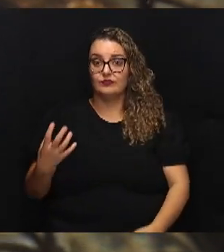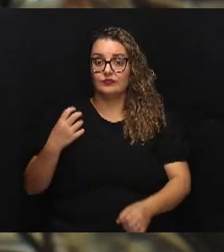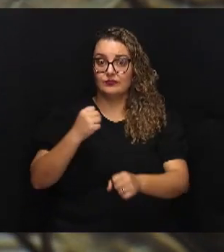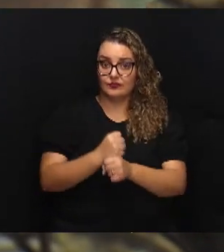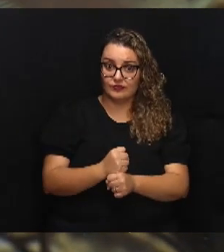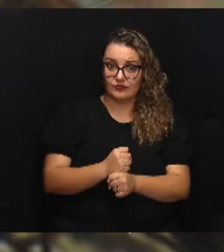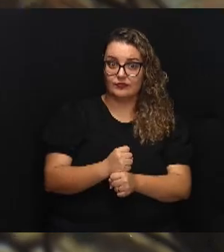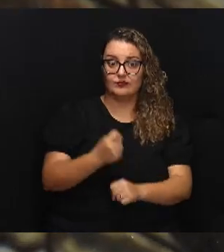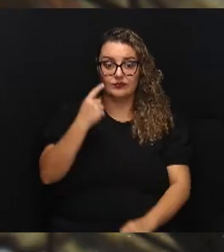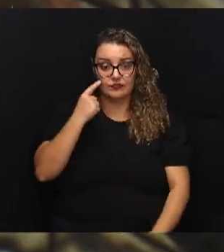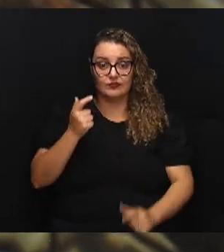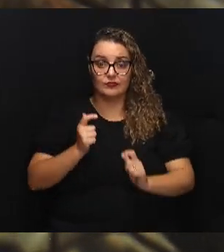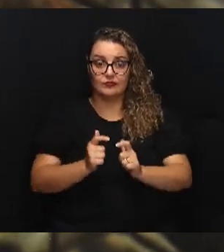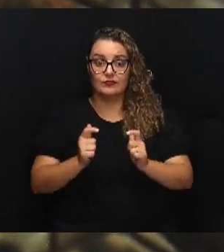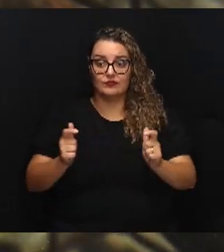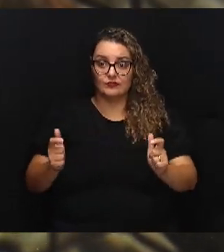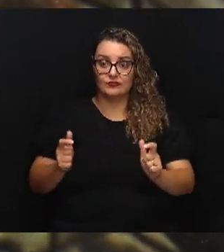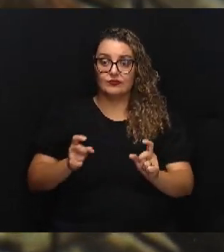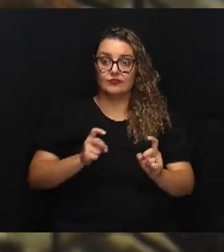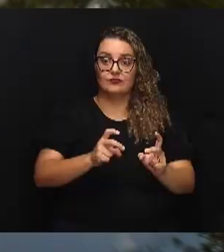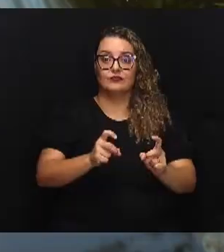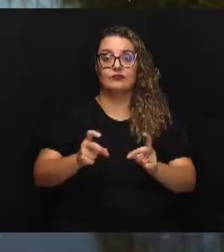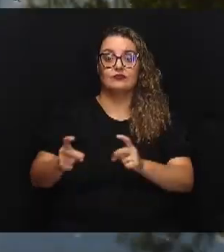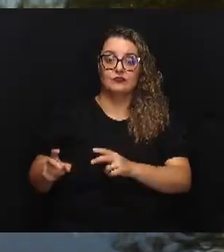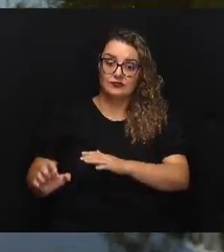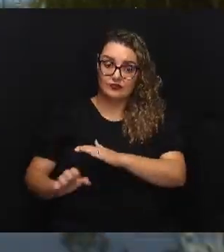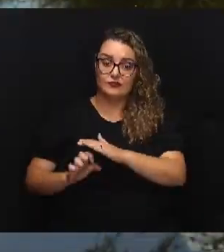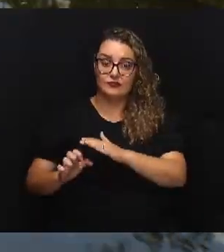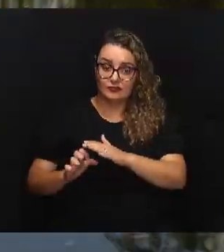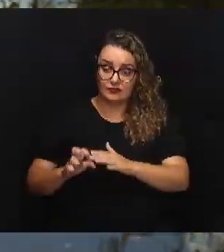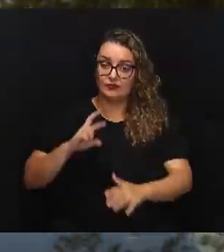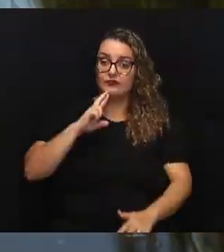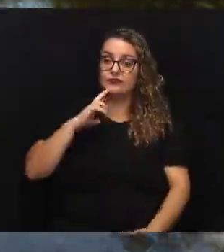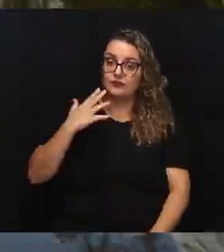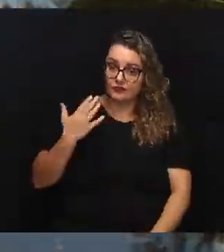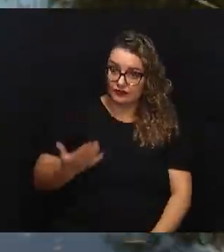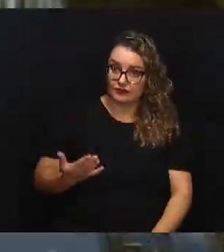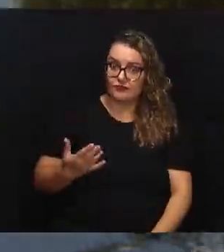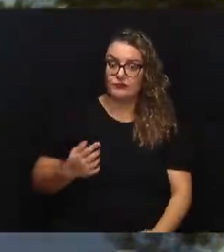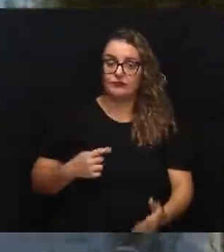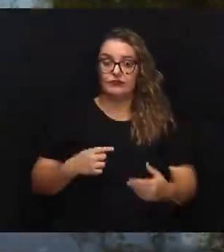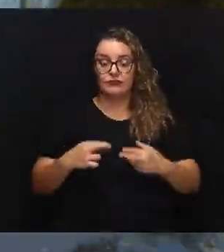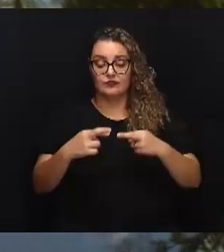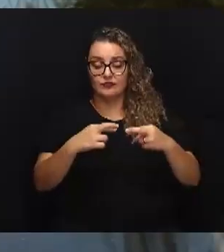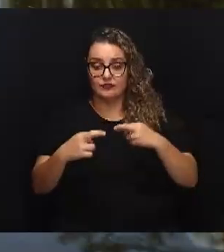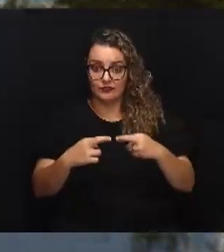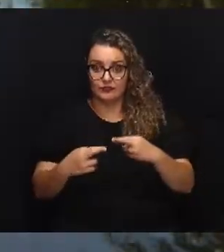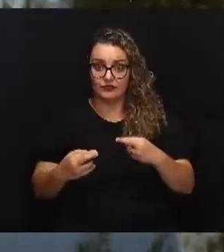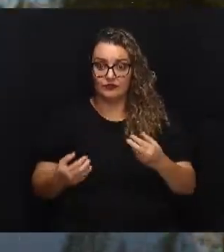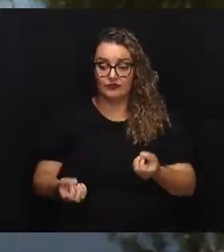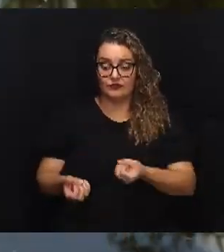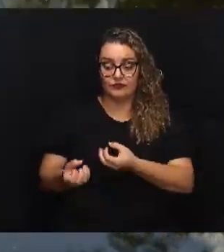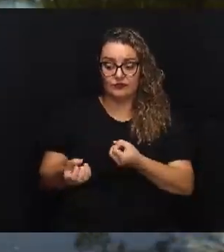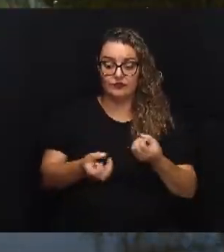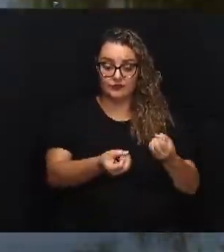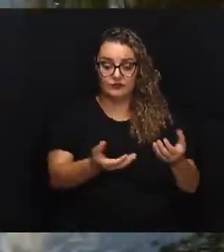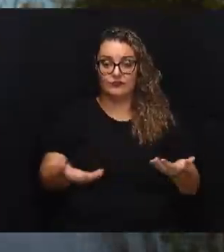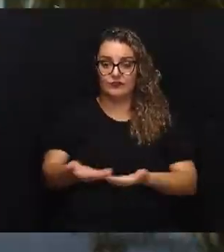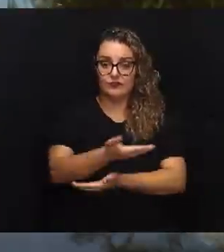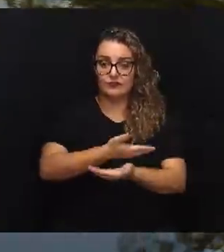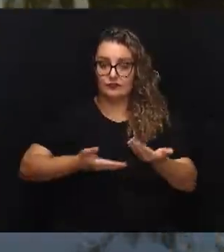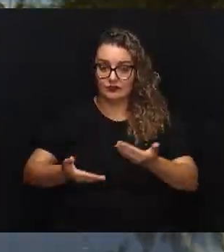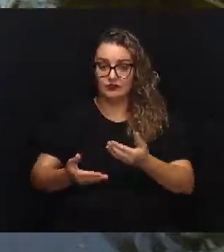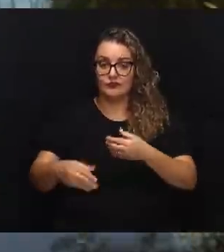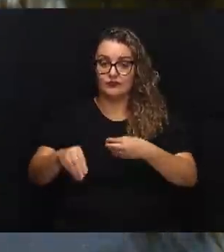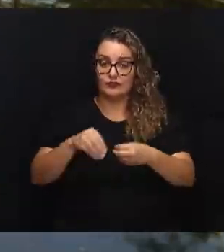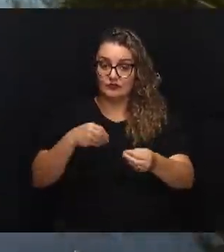as previsões de crescimento nas vendas da empresa. O resultado dessa análise de cruzamento de dados indica que o consumo de